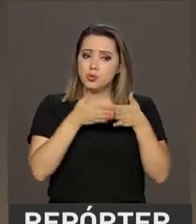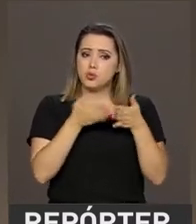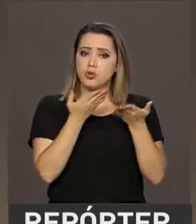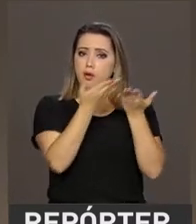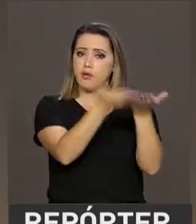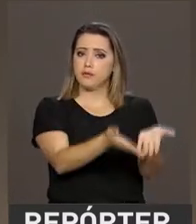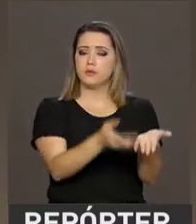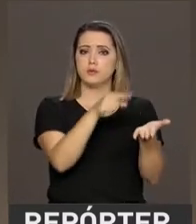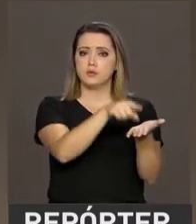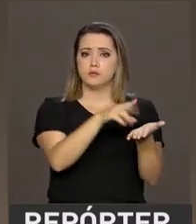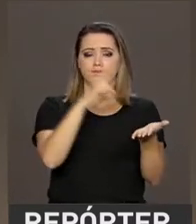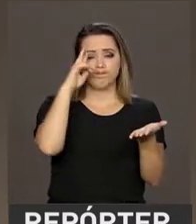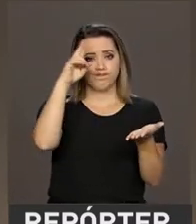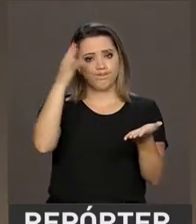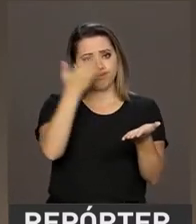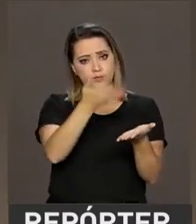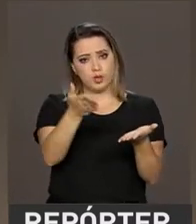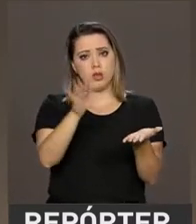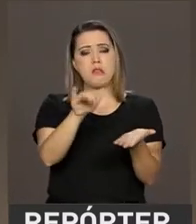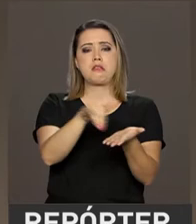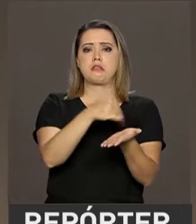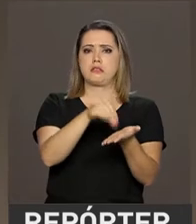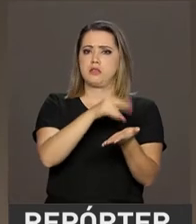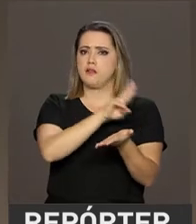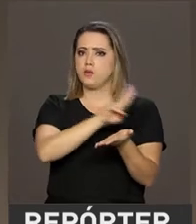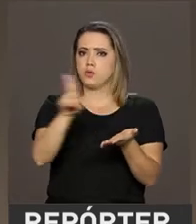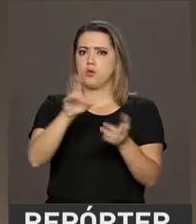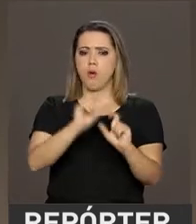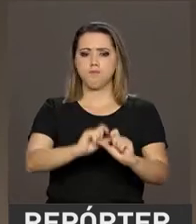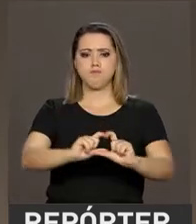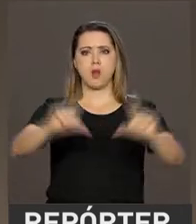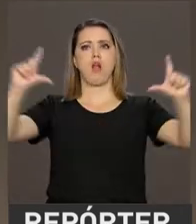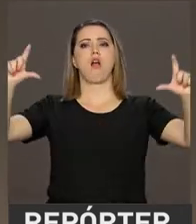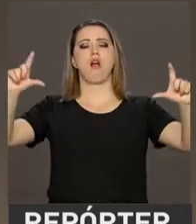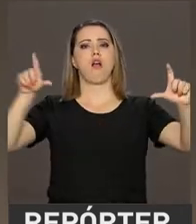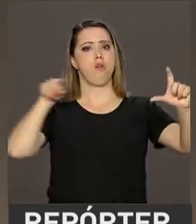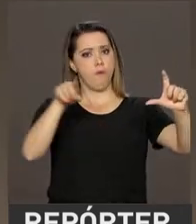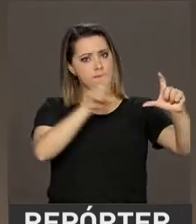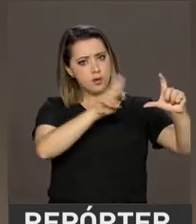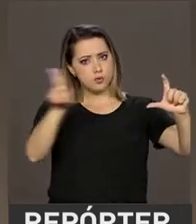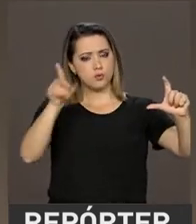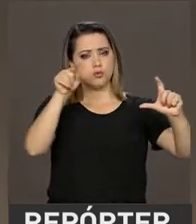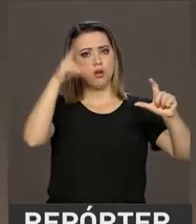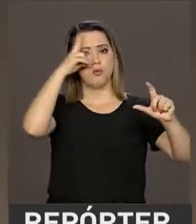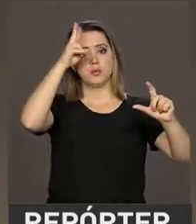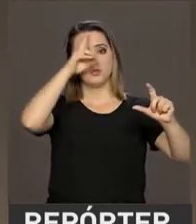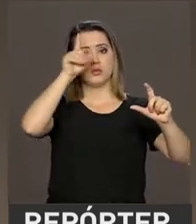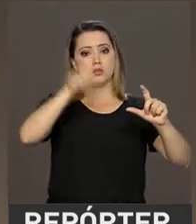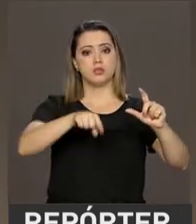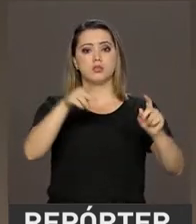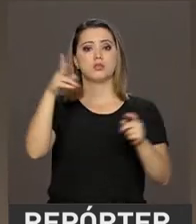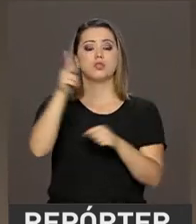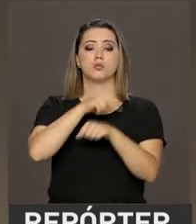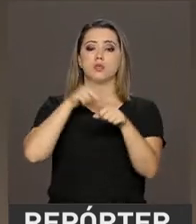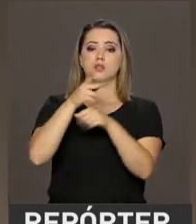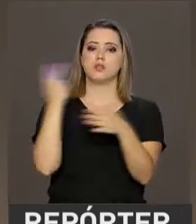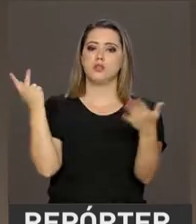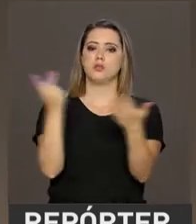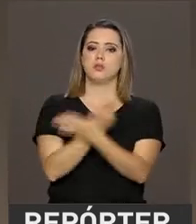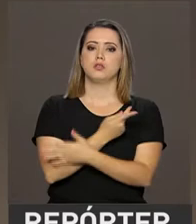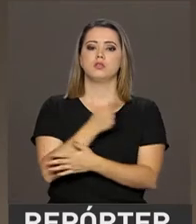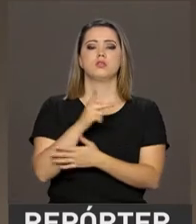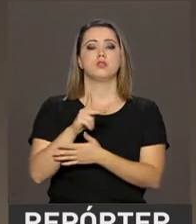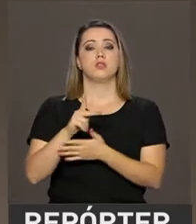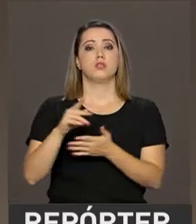a Vossa Excelência que inscreva o seu nome com letras ainda maiores na história deste país, realizando a